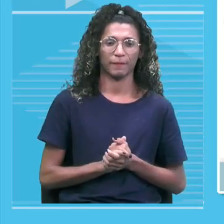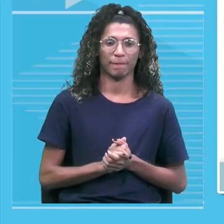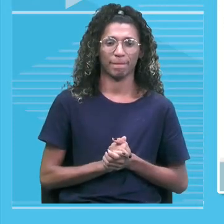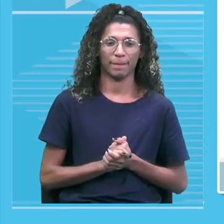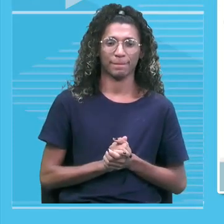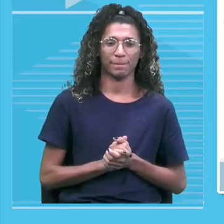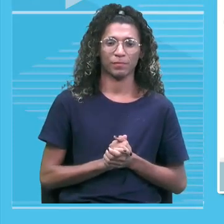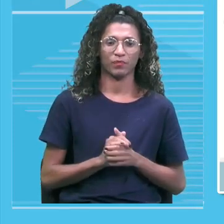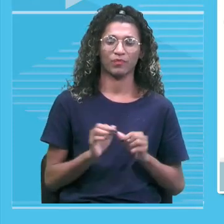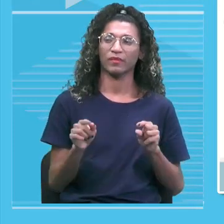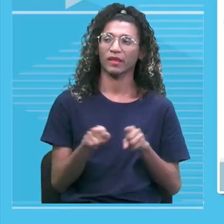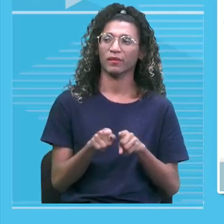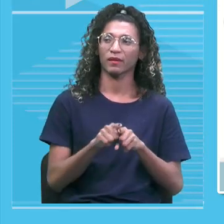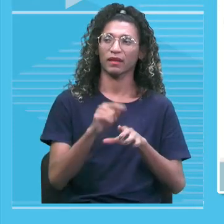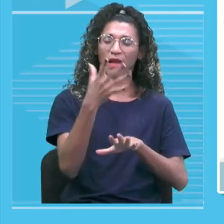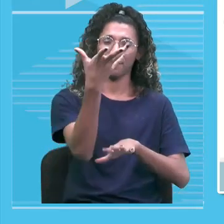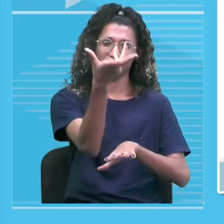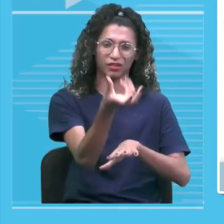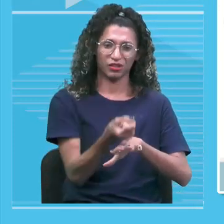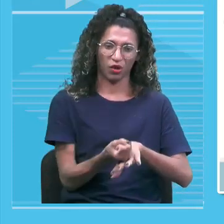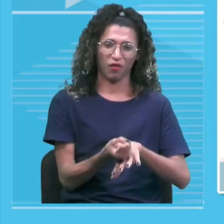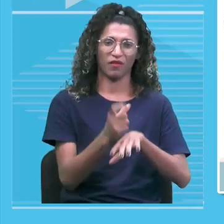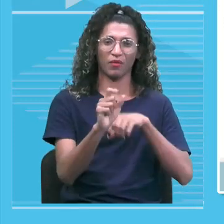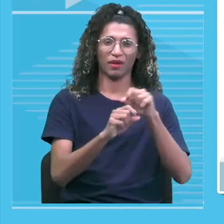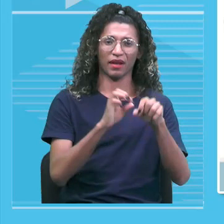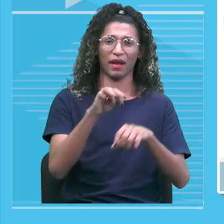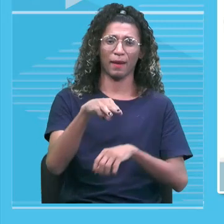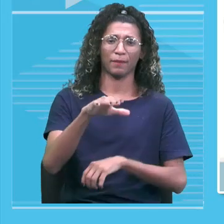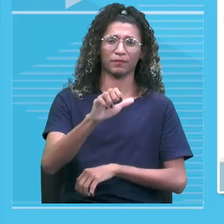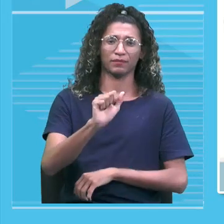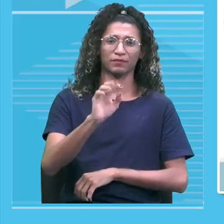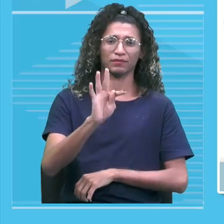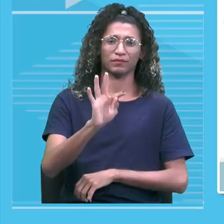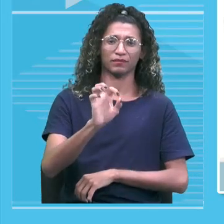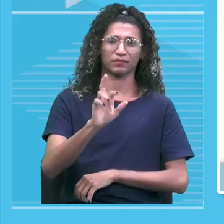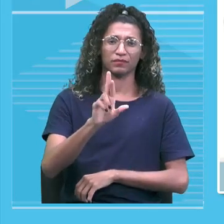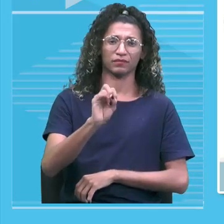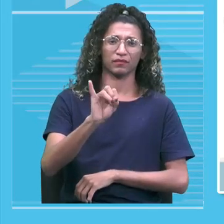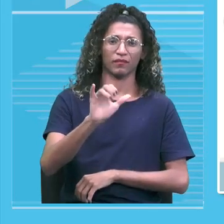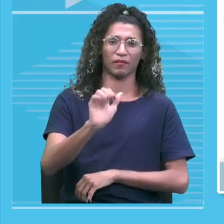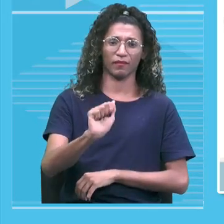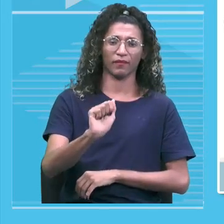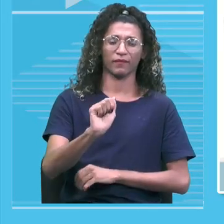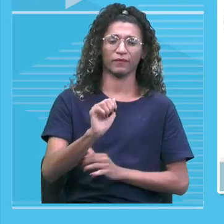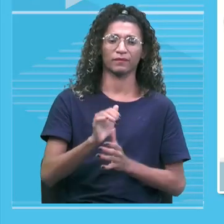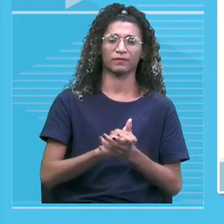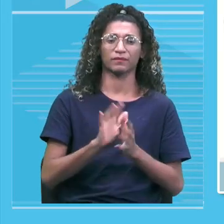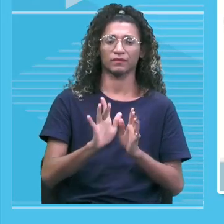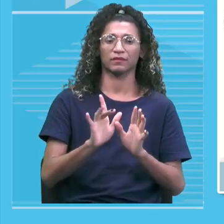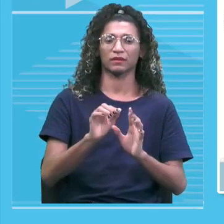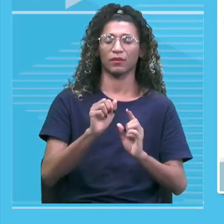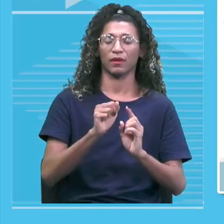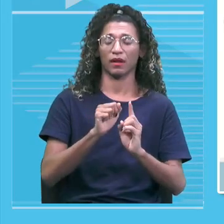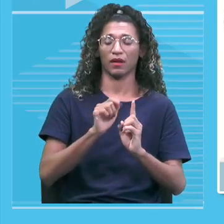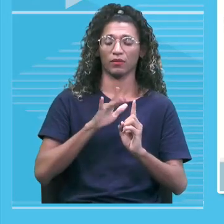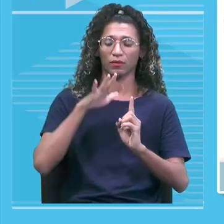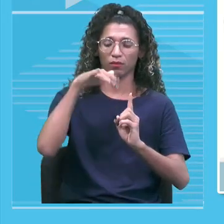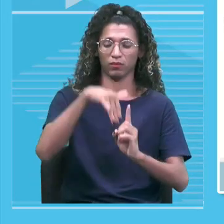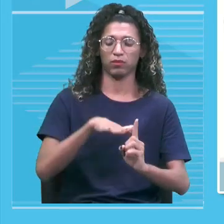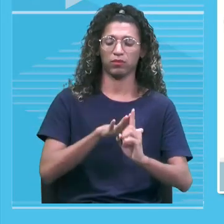levando matéria tá bom ou seja acaba também levando você certo